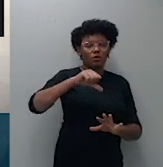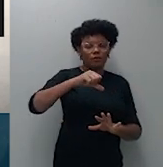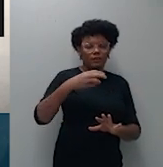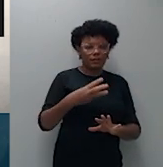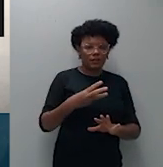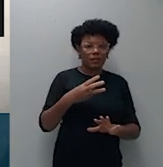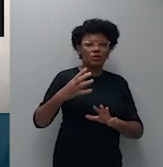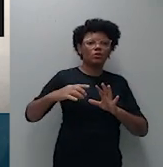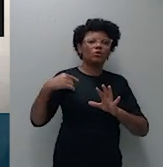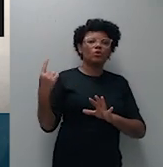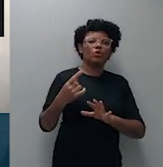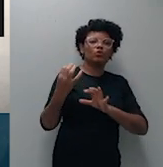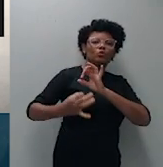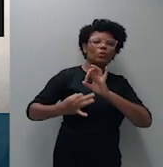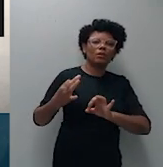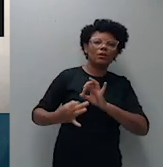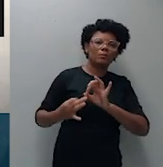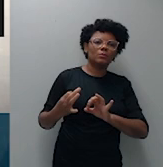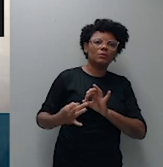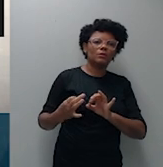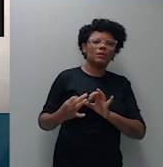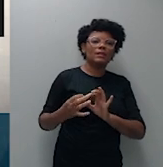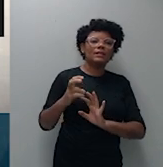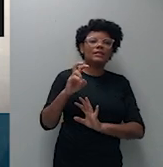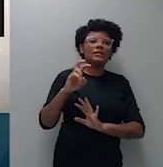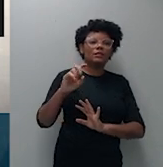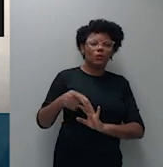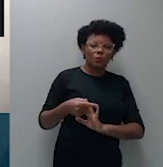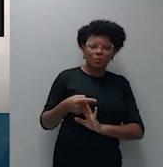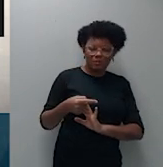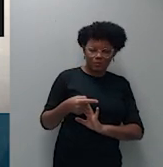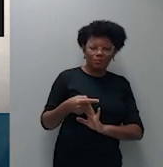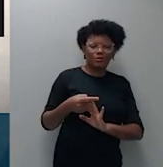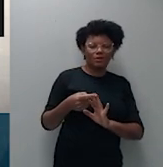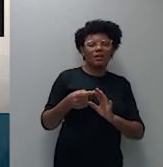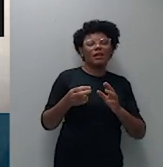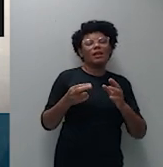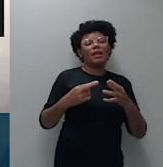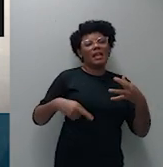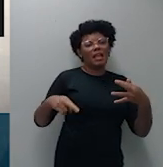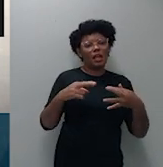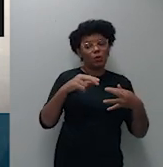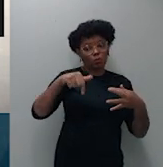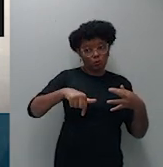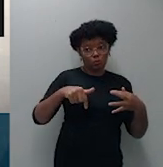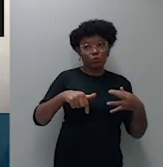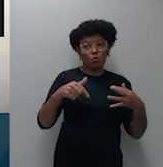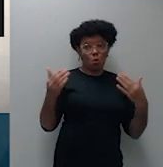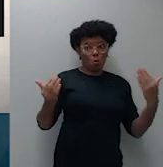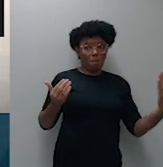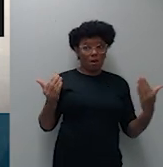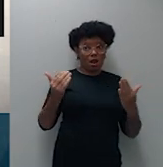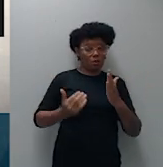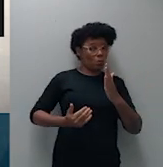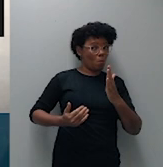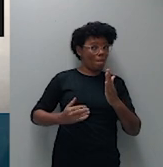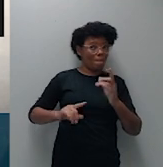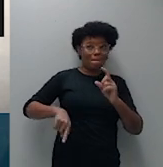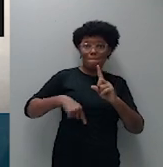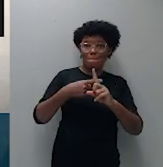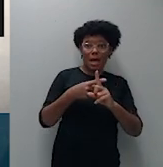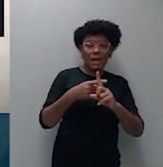82093 no ajudamos mais de 5.000 recursos neste ano comparado com o ano